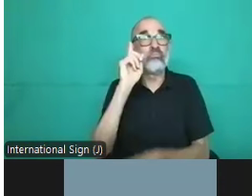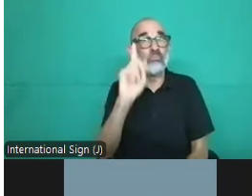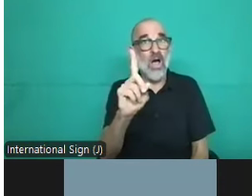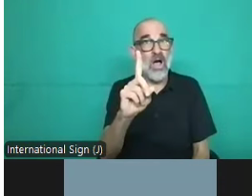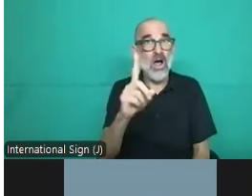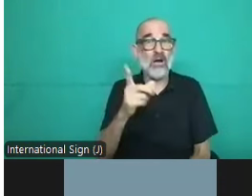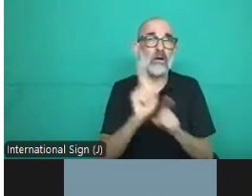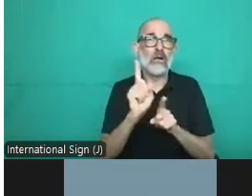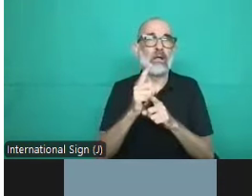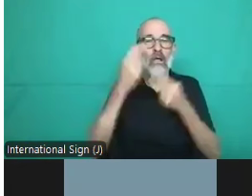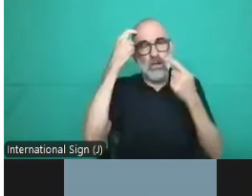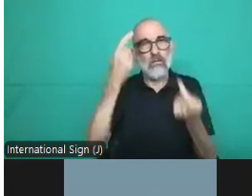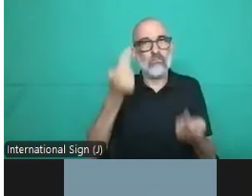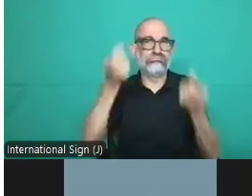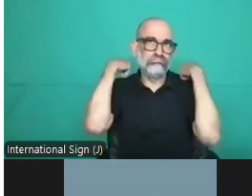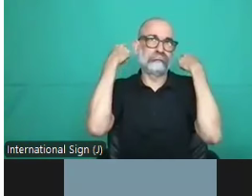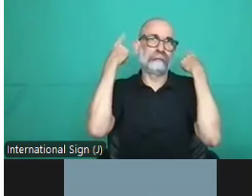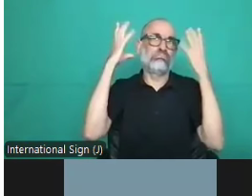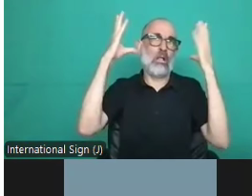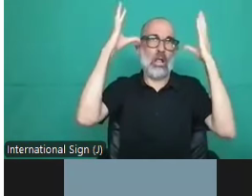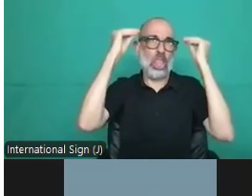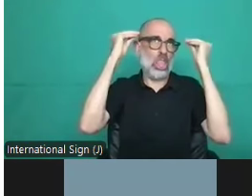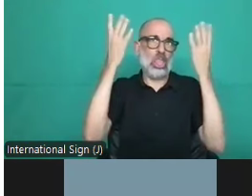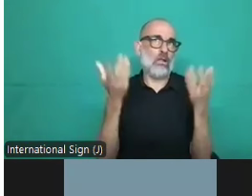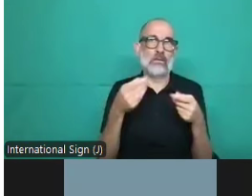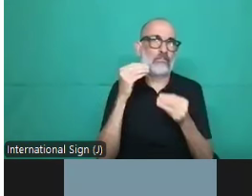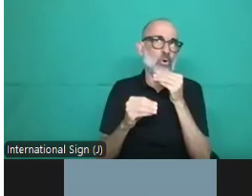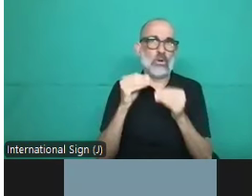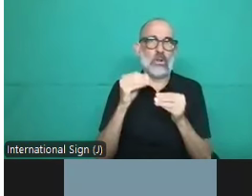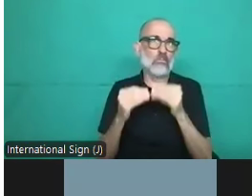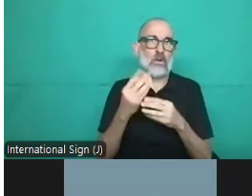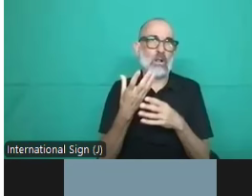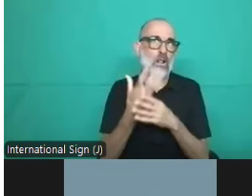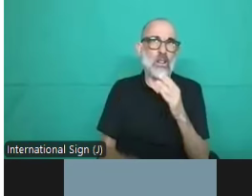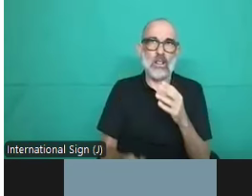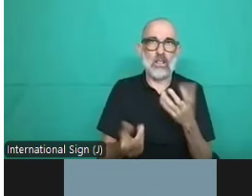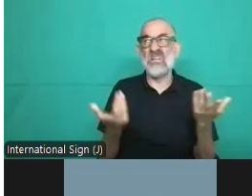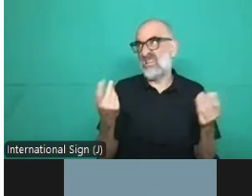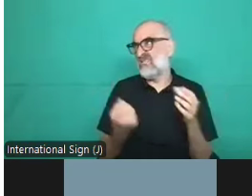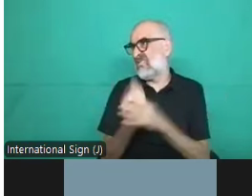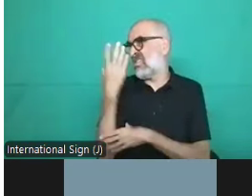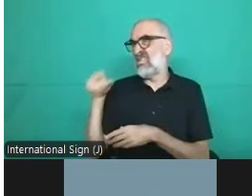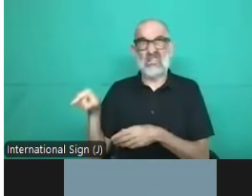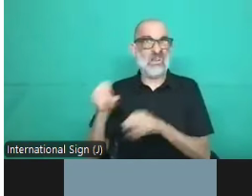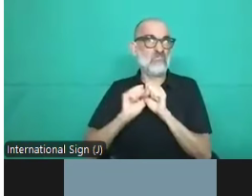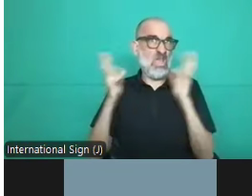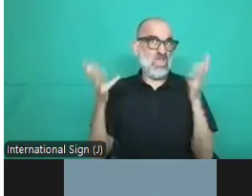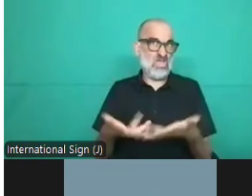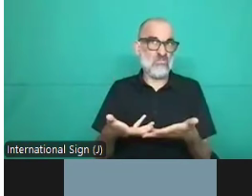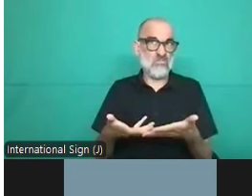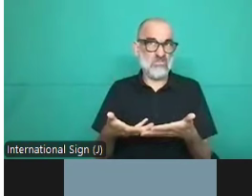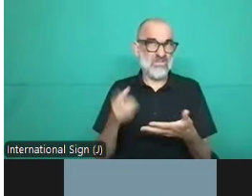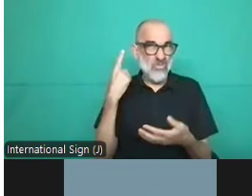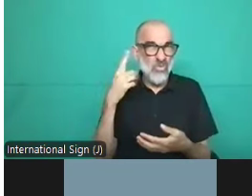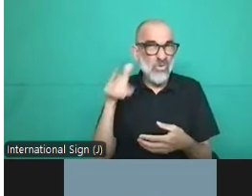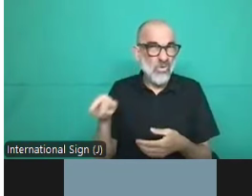tem um en el enfoque personal de mais salud no pessoal de femenino saúde, y as que mulheres, esta situación no se mas va essa